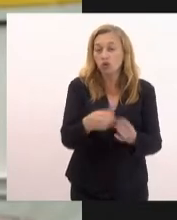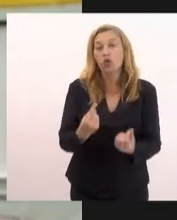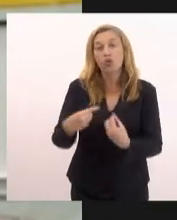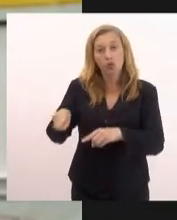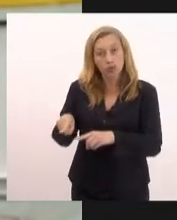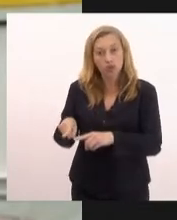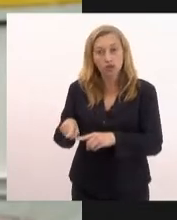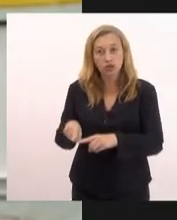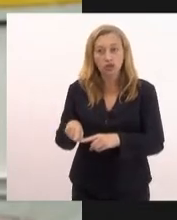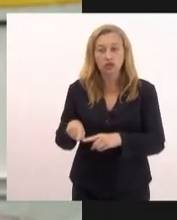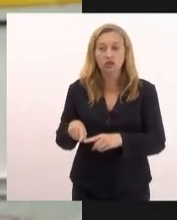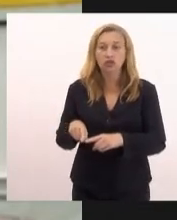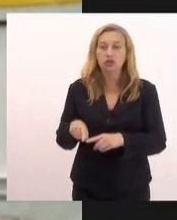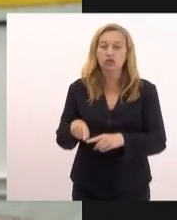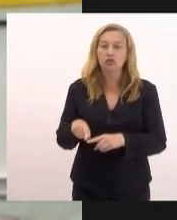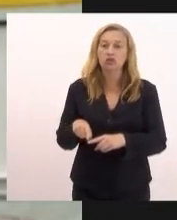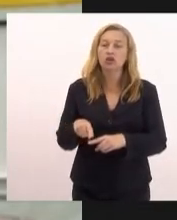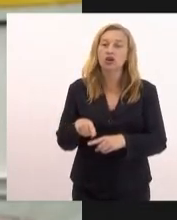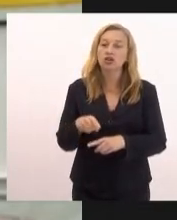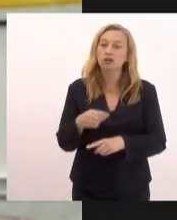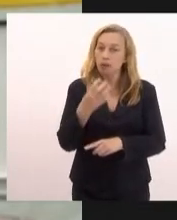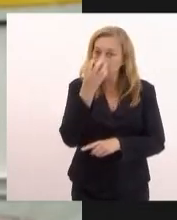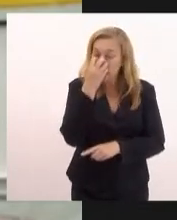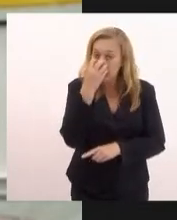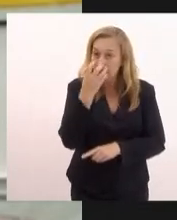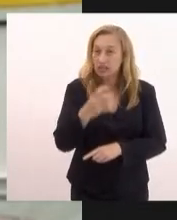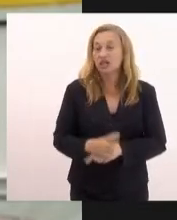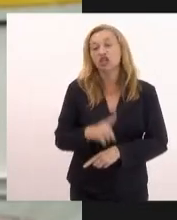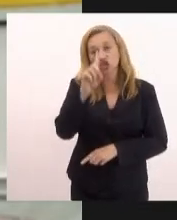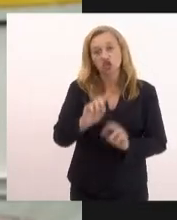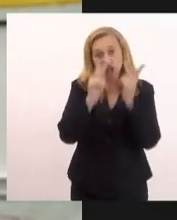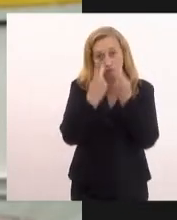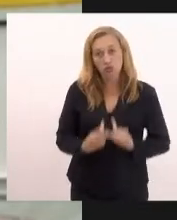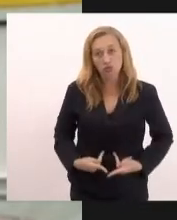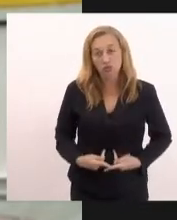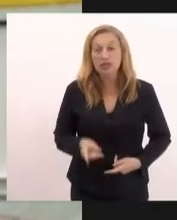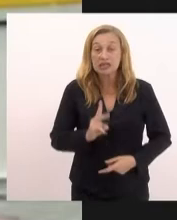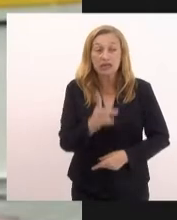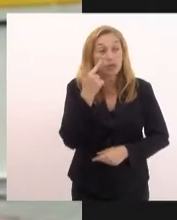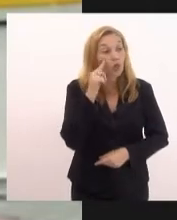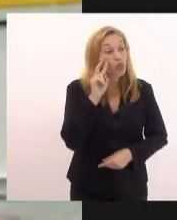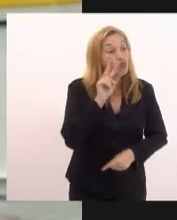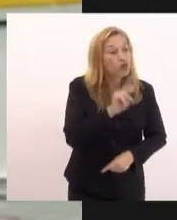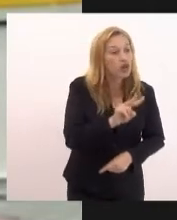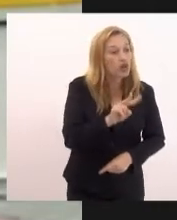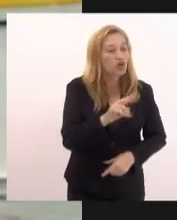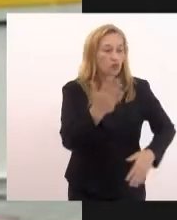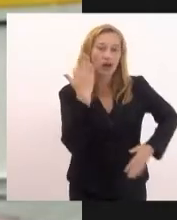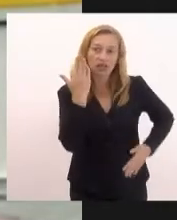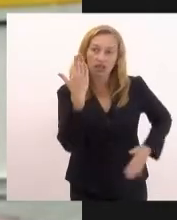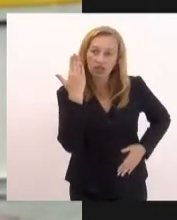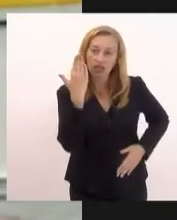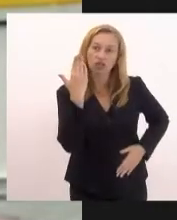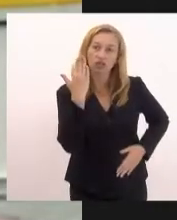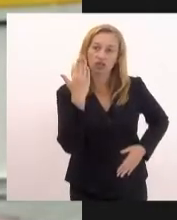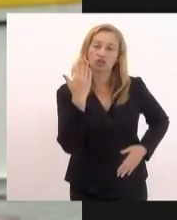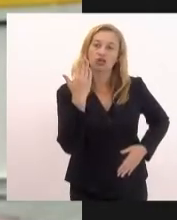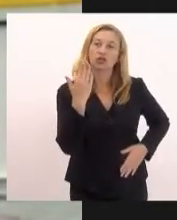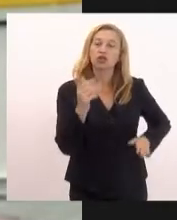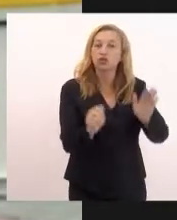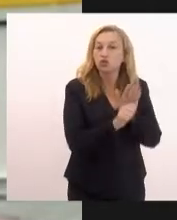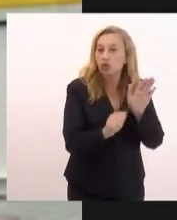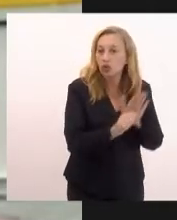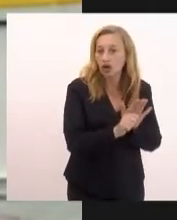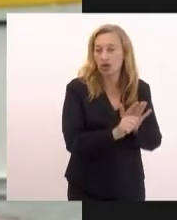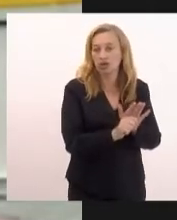contrário ao que eu considero uma aberração, que é a aclamação de direitos humanos sempre para o olhar do vagabundo e do marginal e do traficante de drogas, que